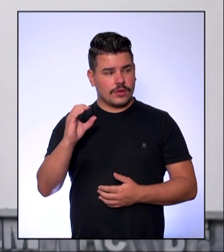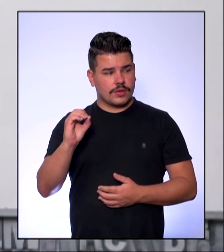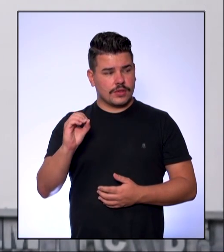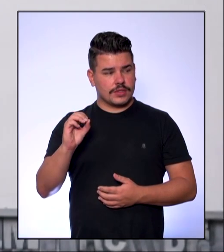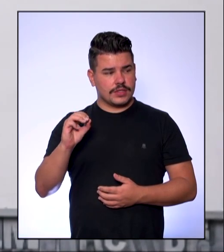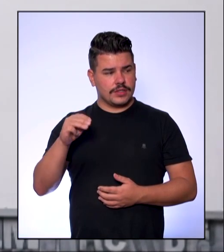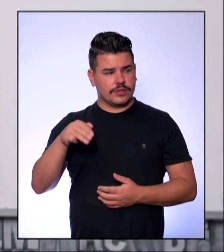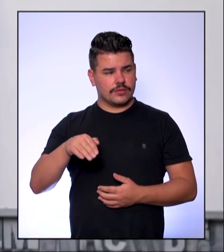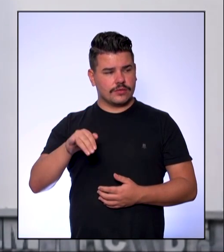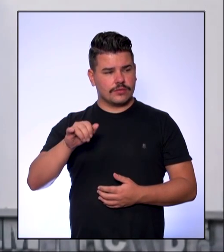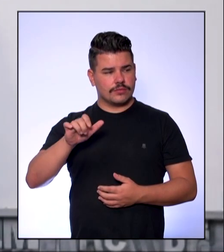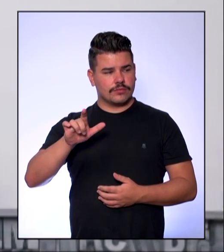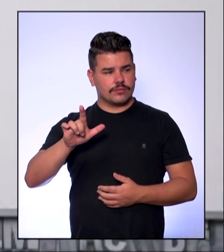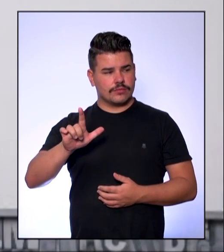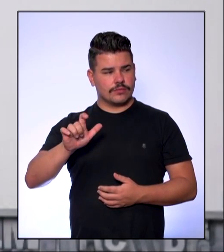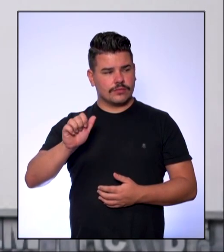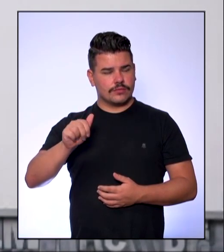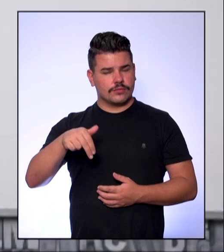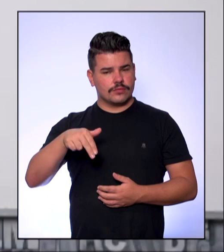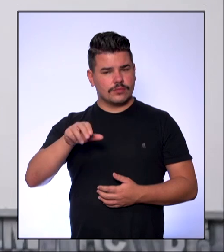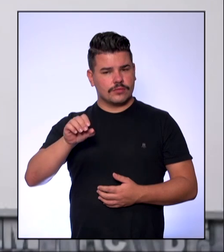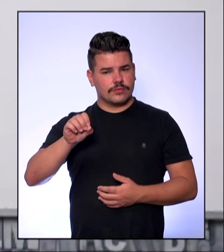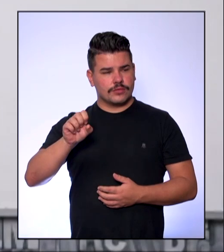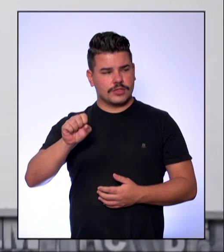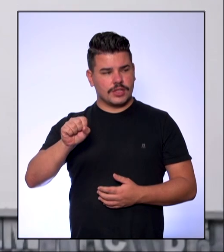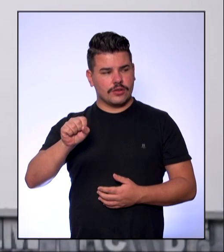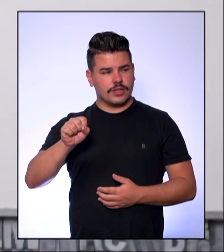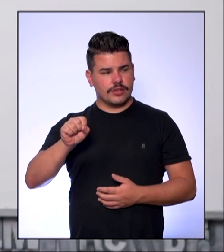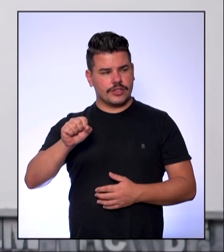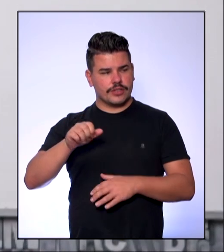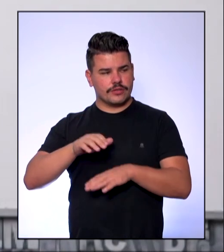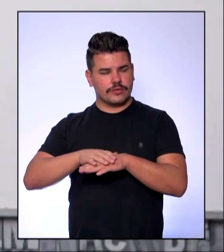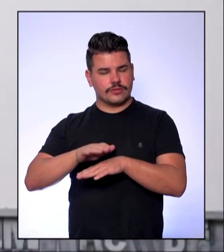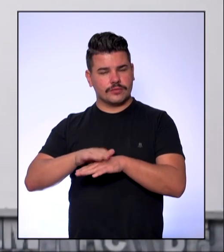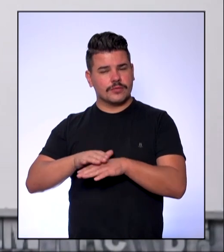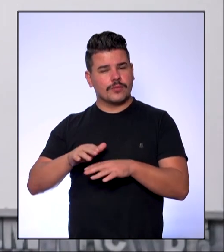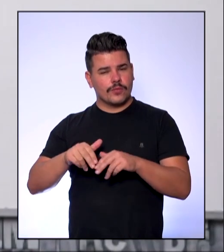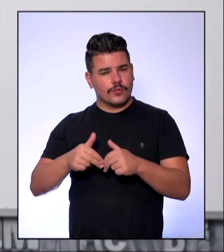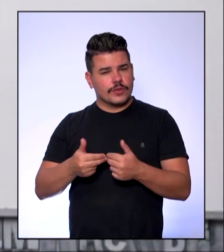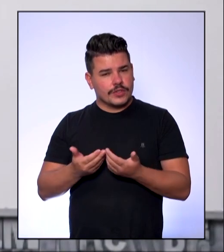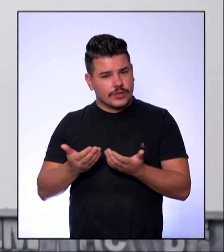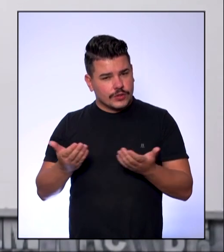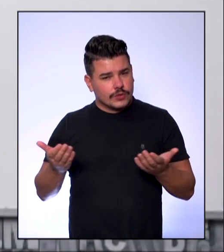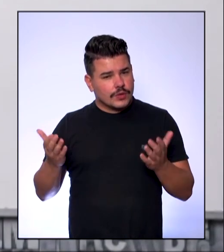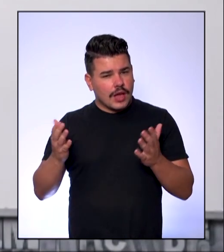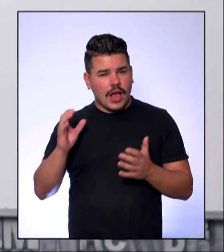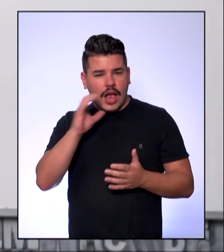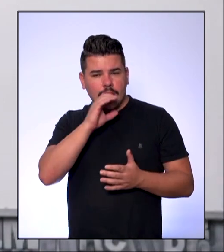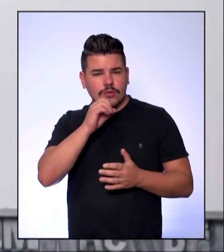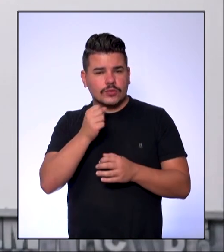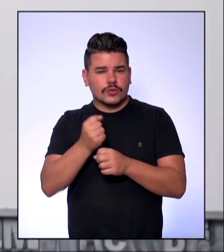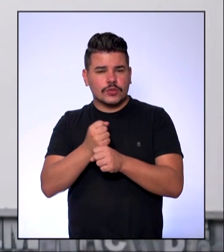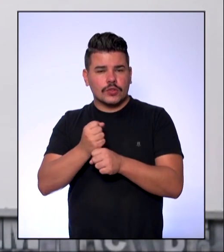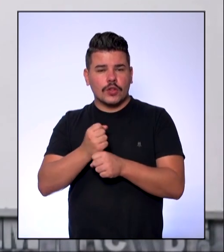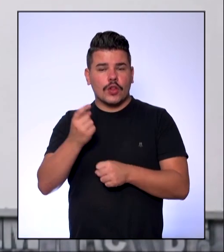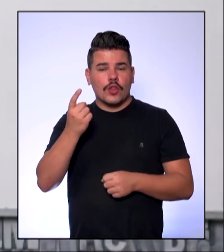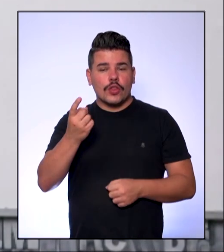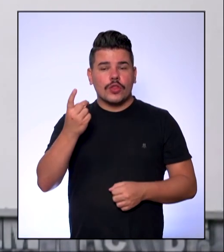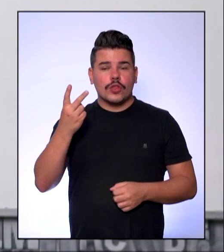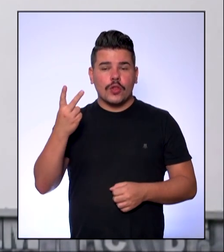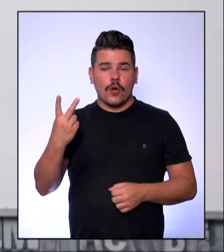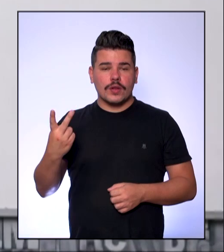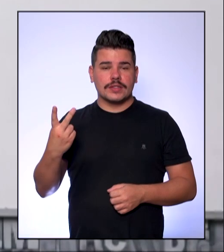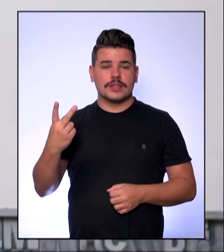anos, tá? Muito interessante. Opa, galera, só arrumando aqui, é 12